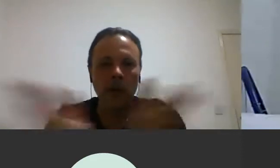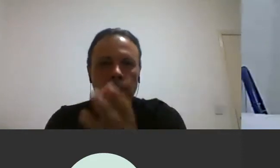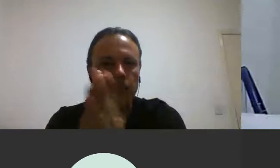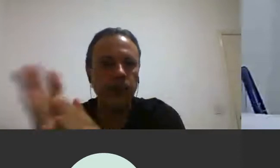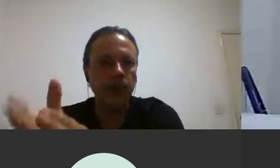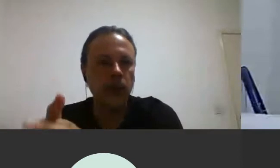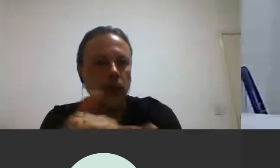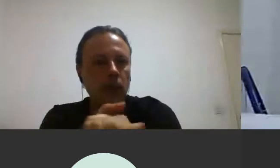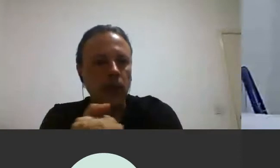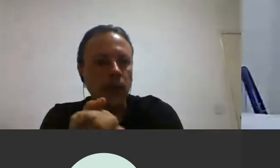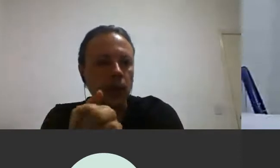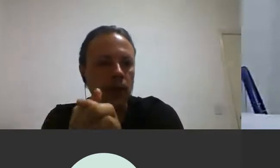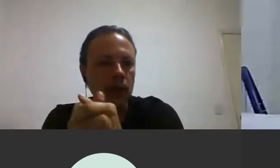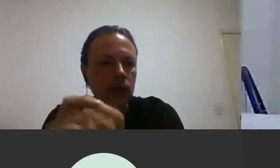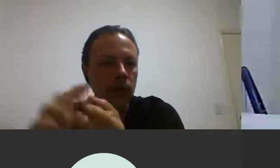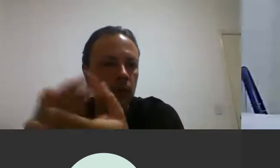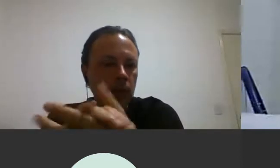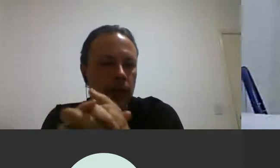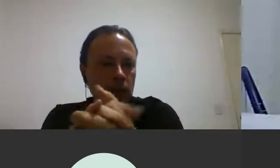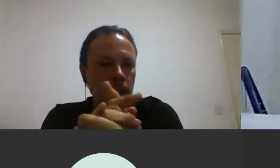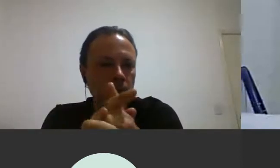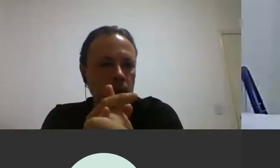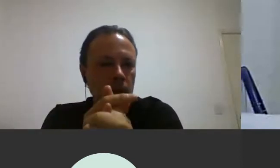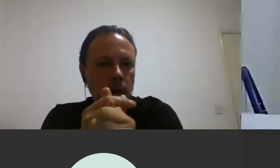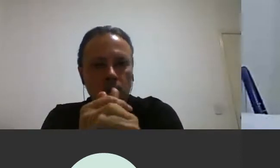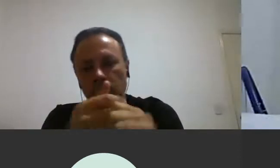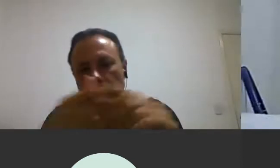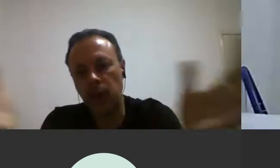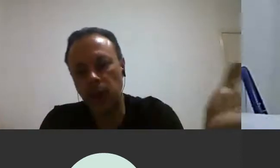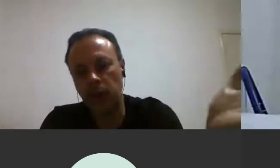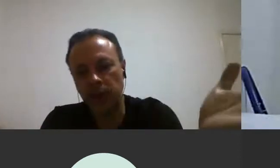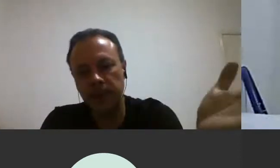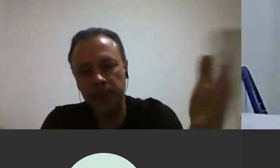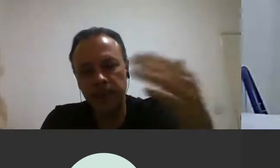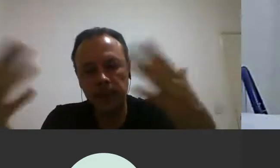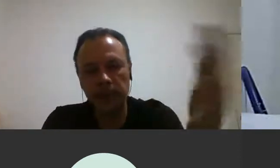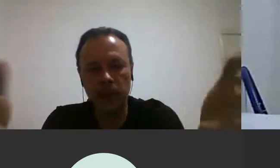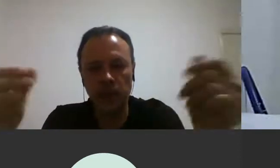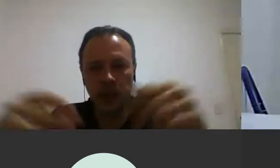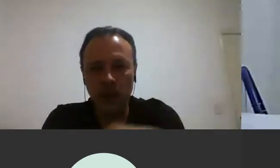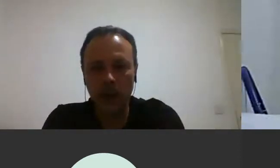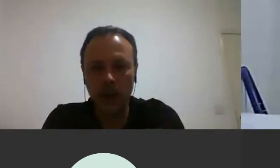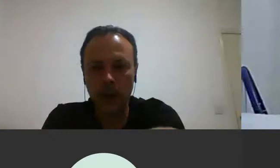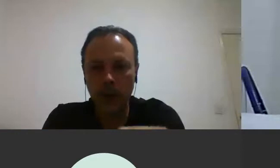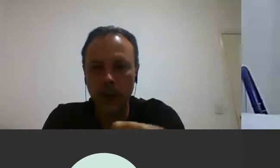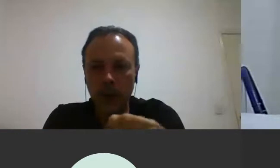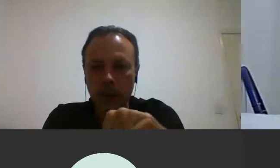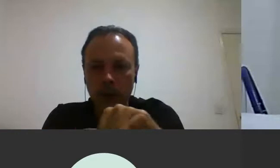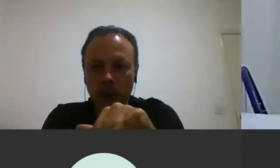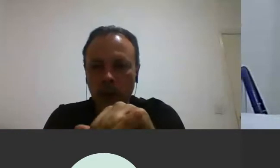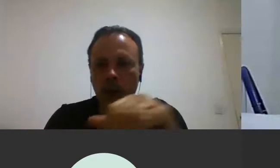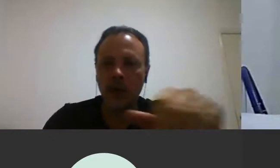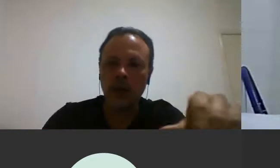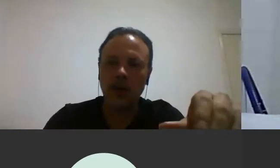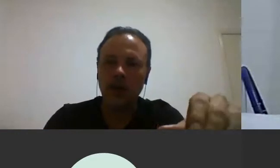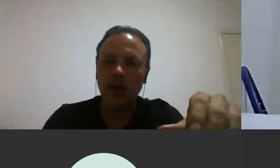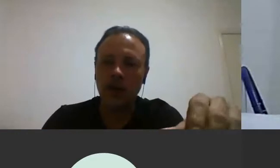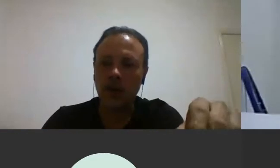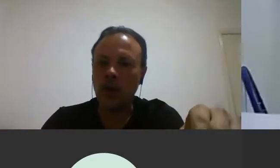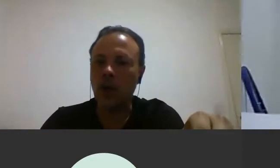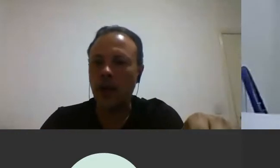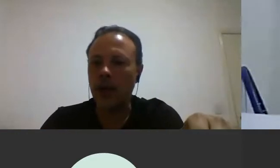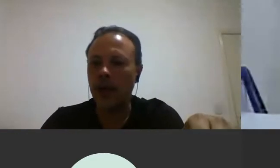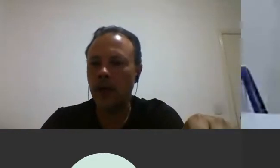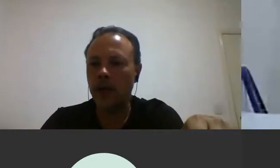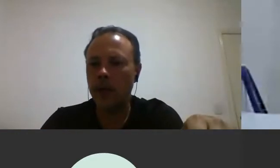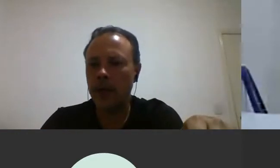Bom, agora é com vocês aí, ou na verdade, né? Passo a bola um pouquinho para ouvi-los aí.